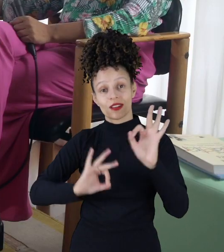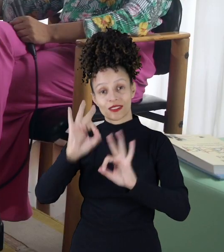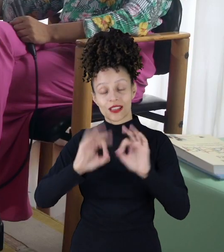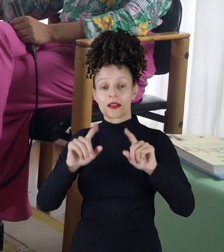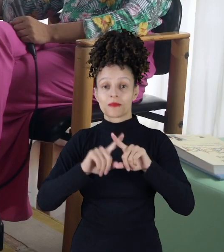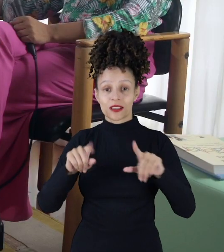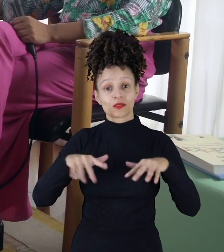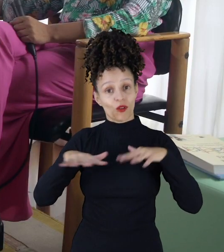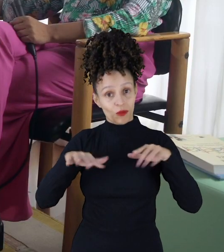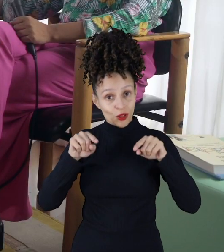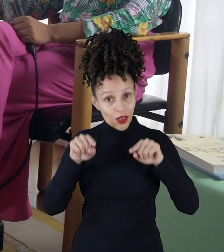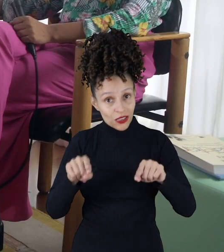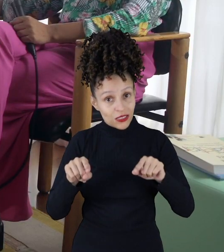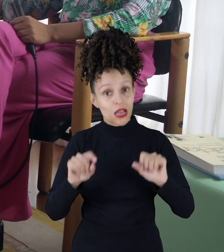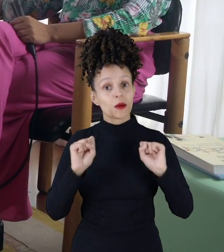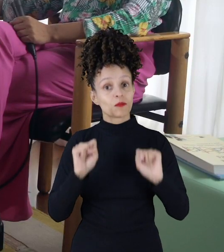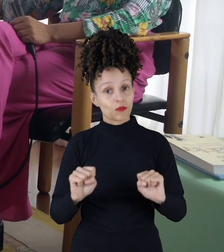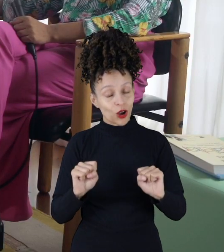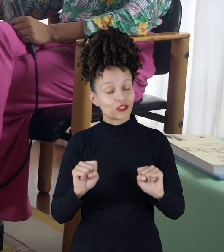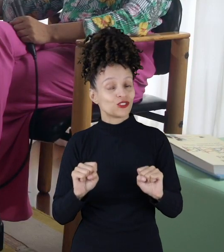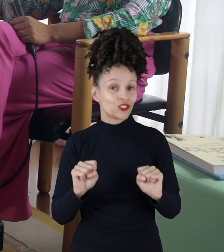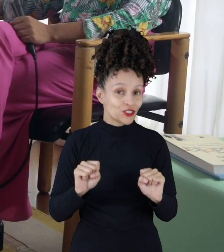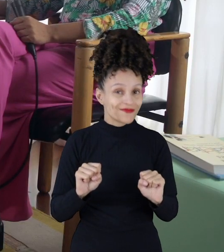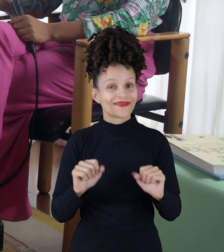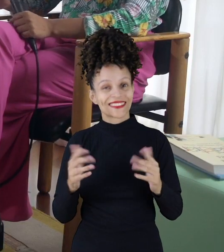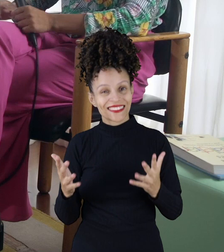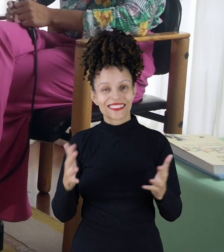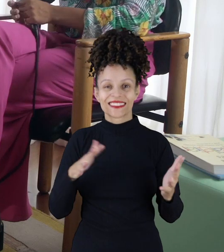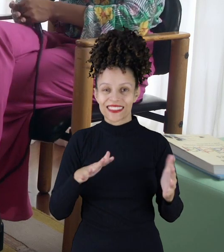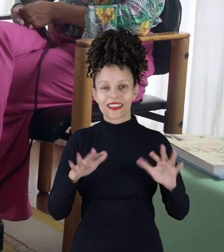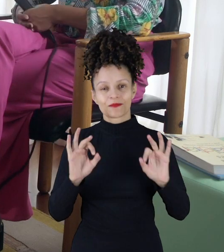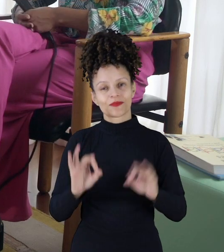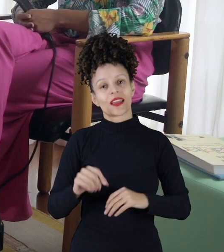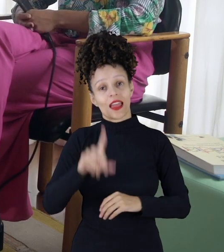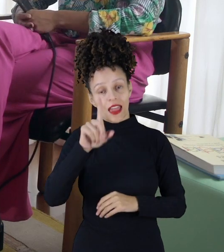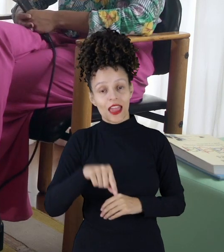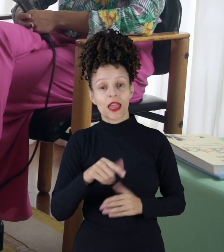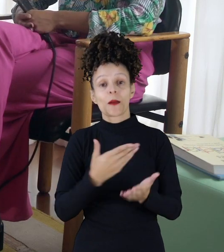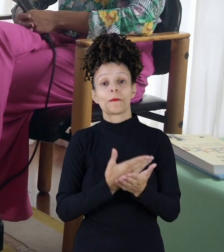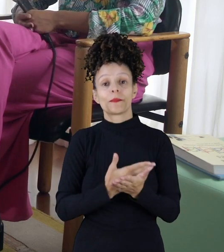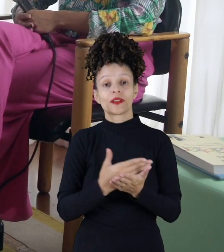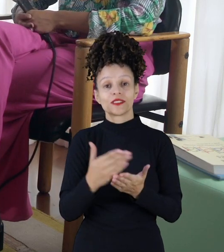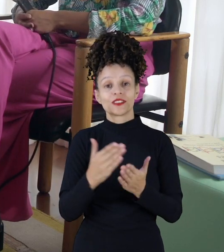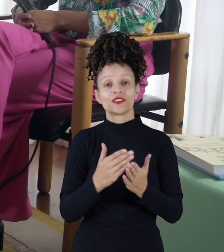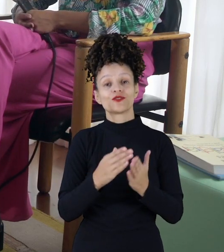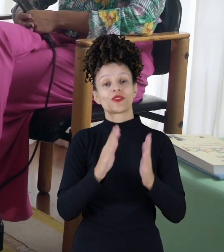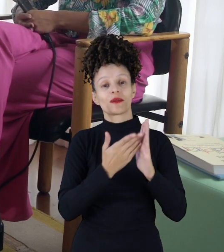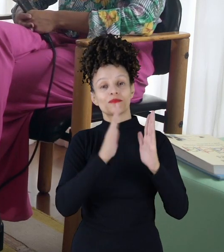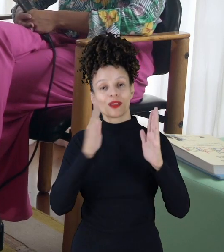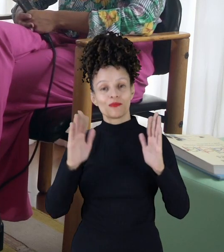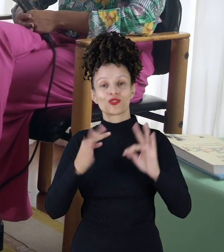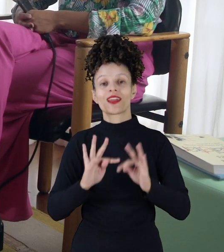a literatura organiza. Mas esse movimento, ele pode ser meio, né? Assim. É isso. É o princípio